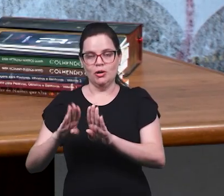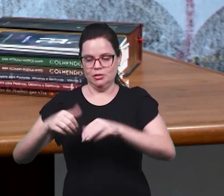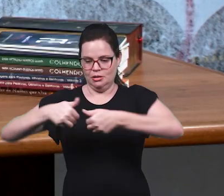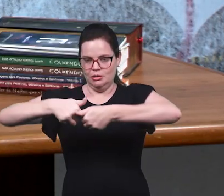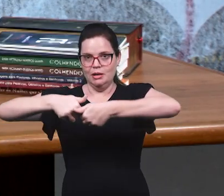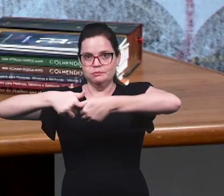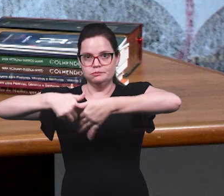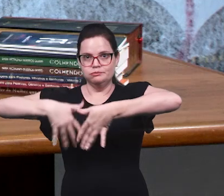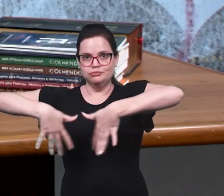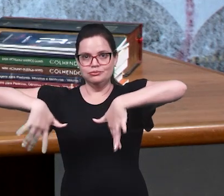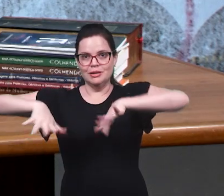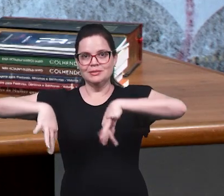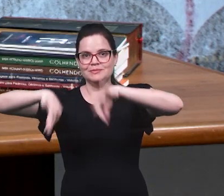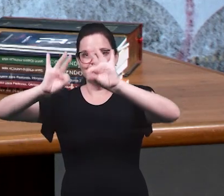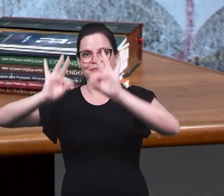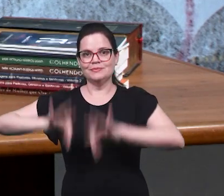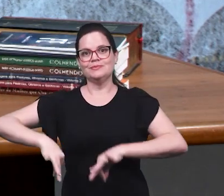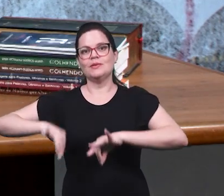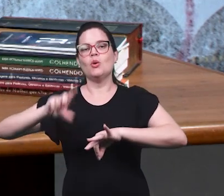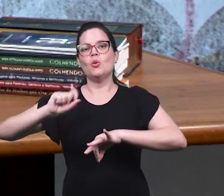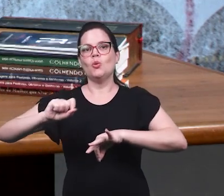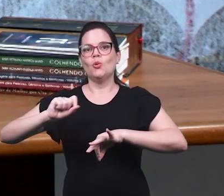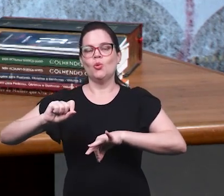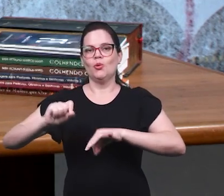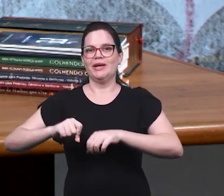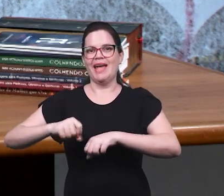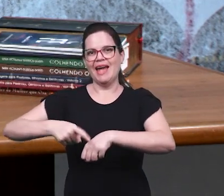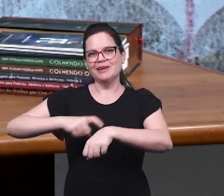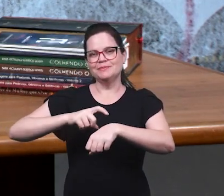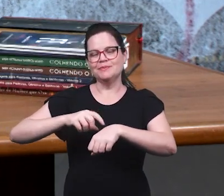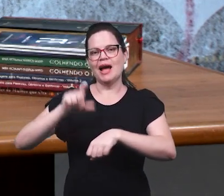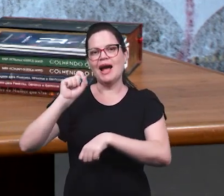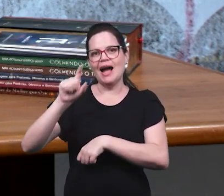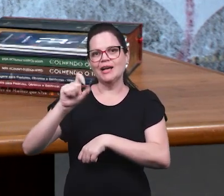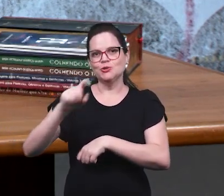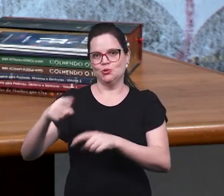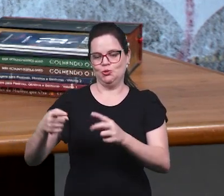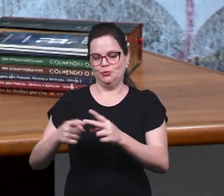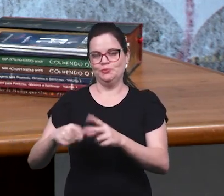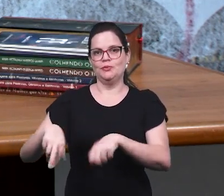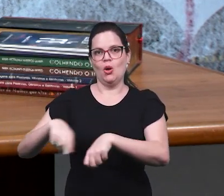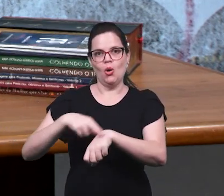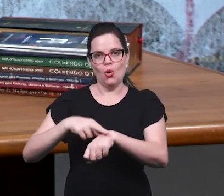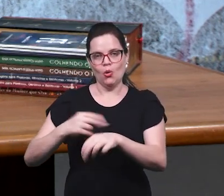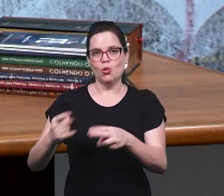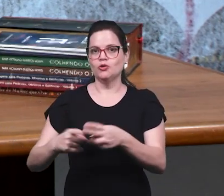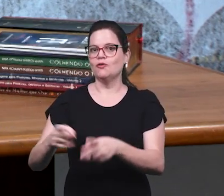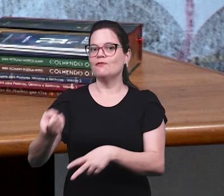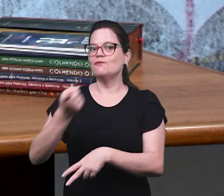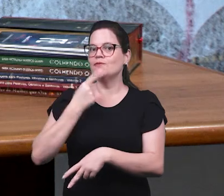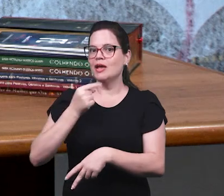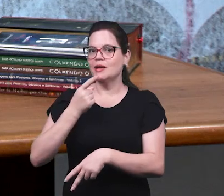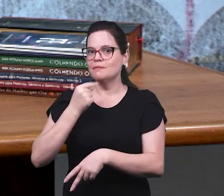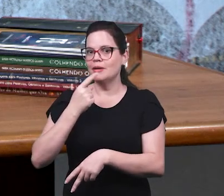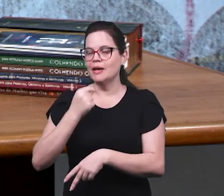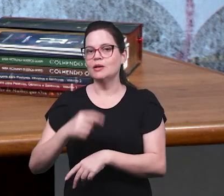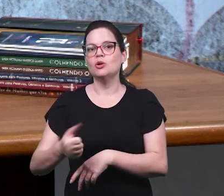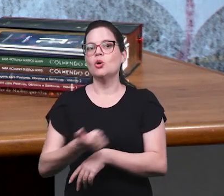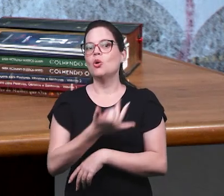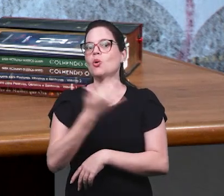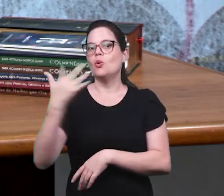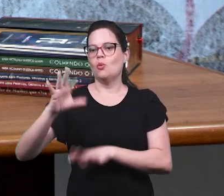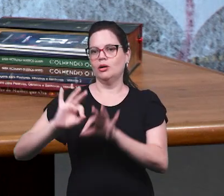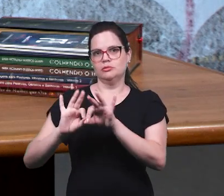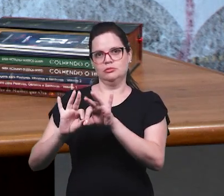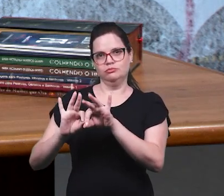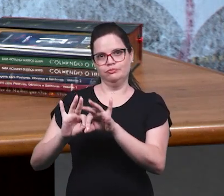uma coberta de 20 côvados de azul e púrpura e carmesim e de linho fino